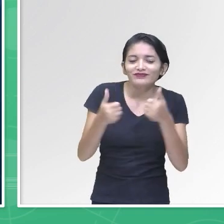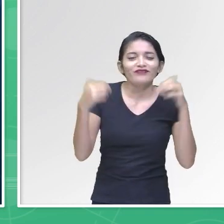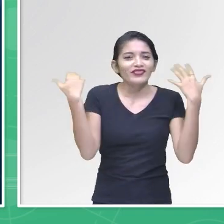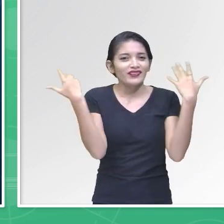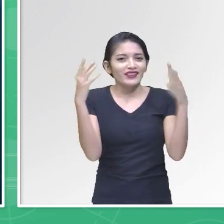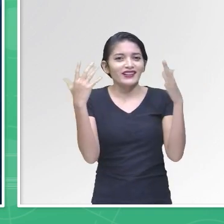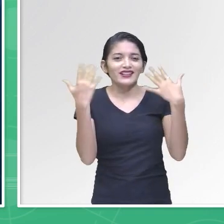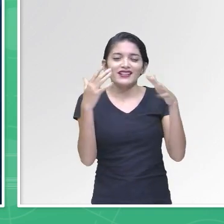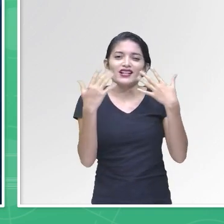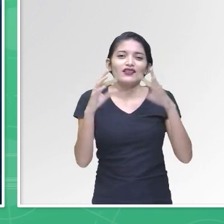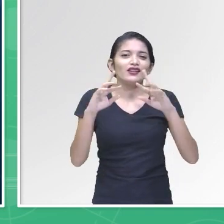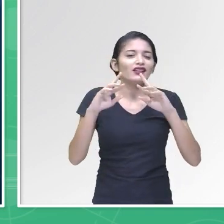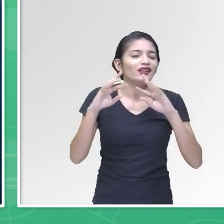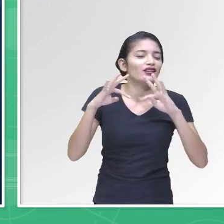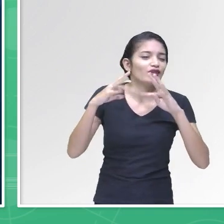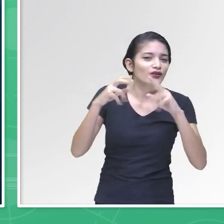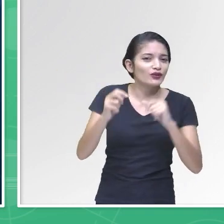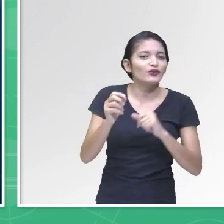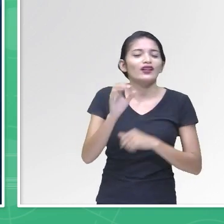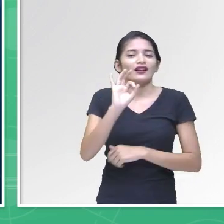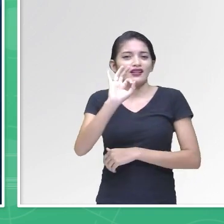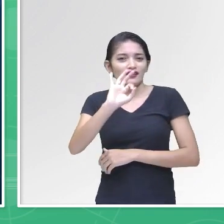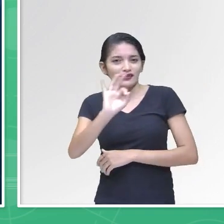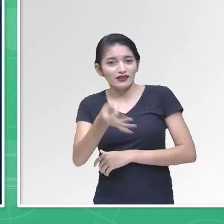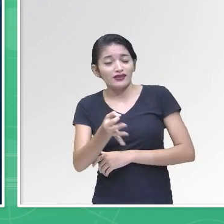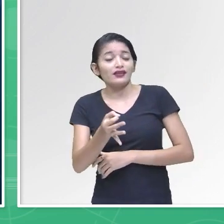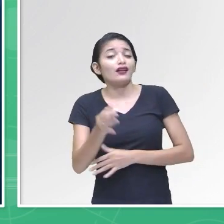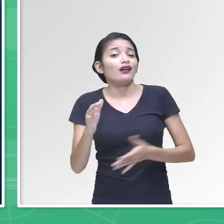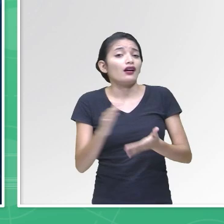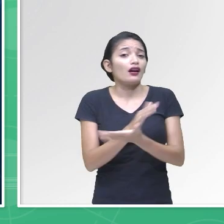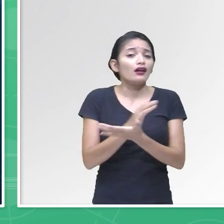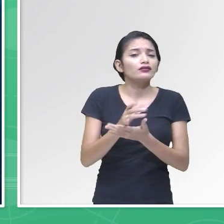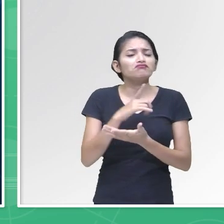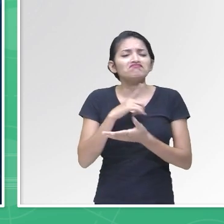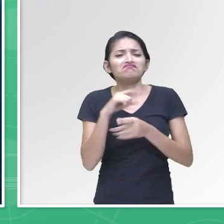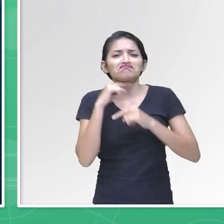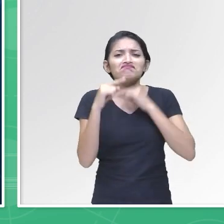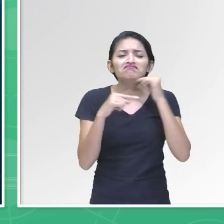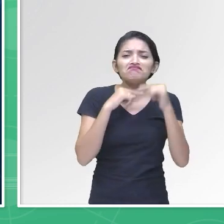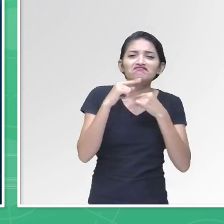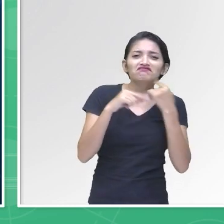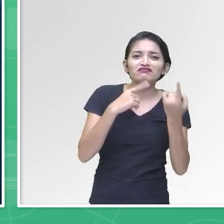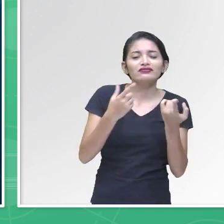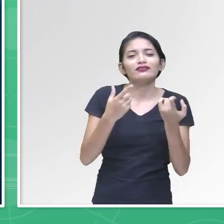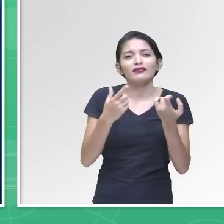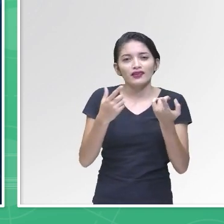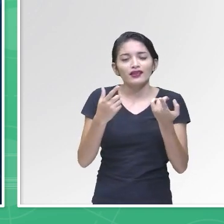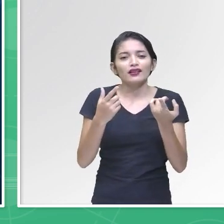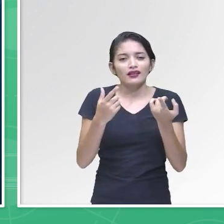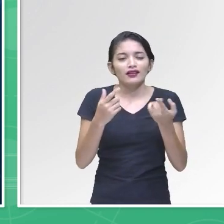a todos que acertaram, aqueles que têm dúvida, né?